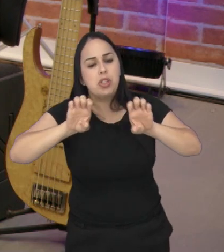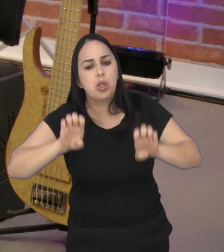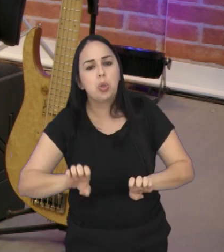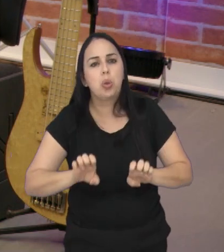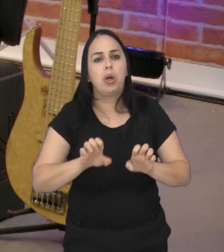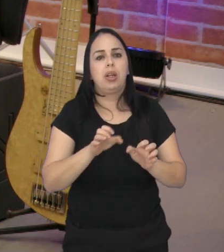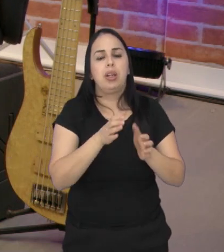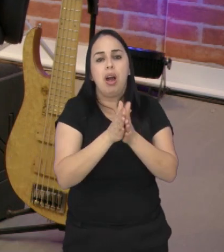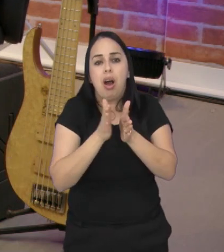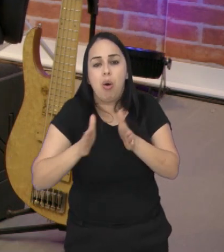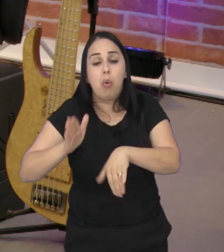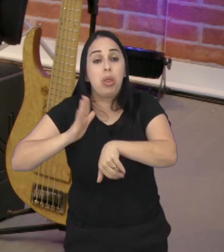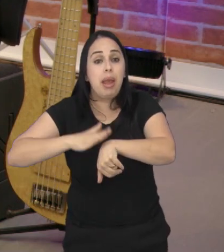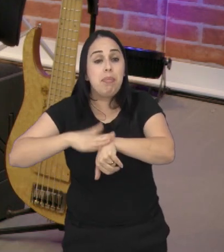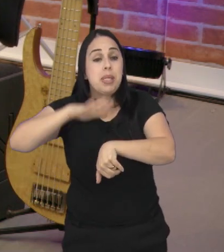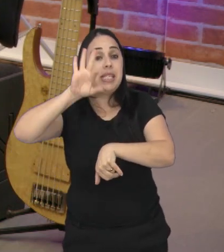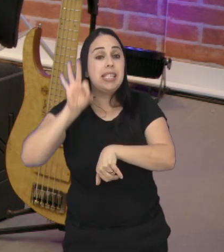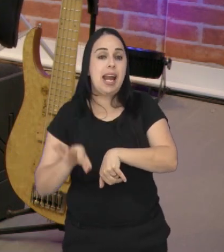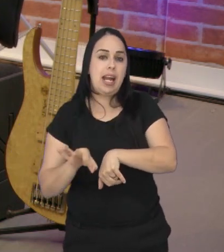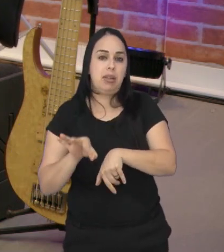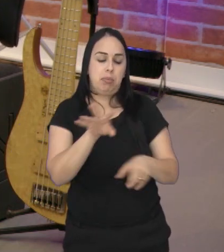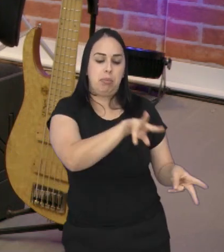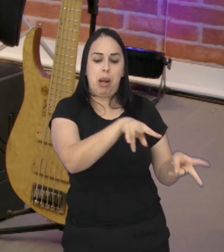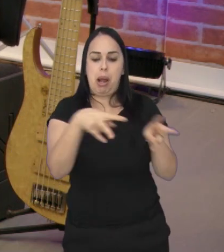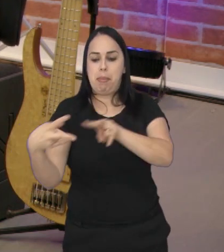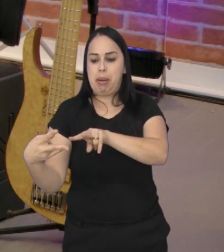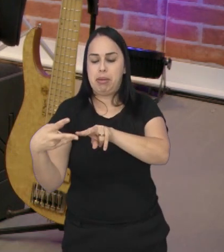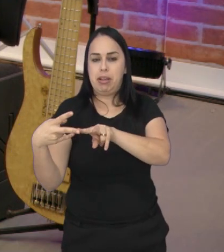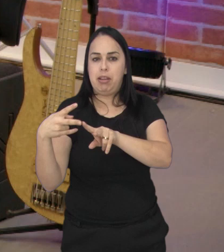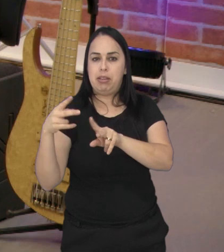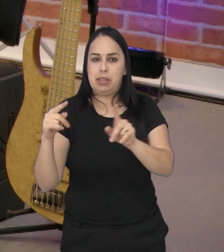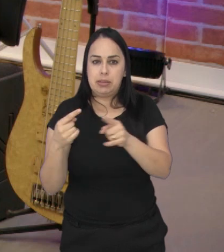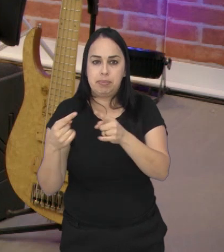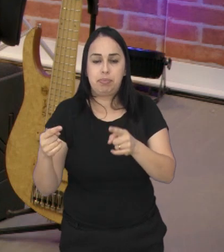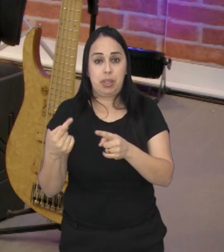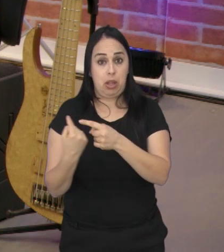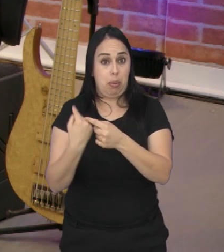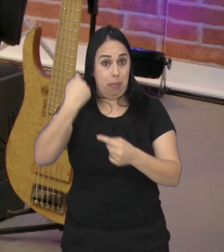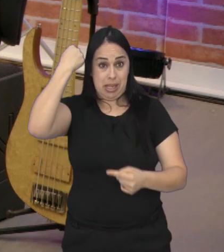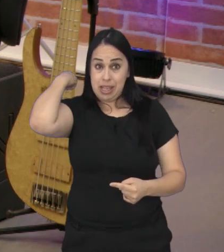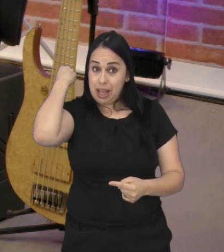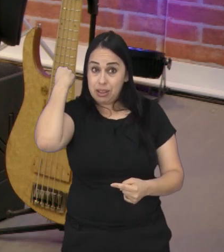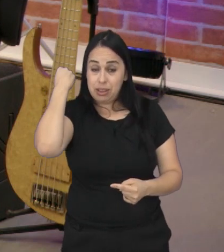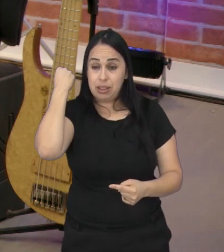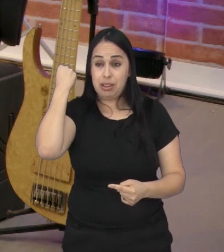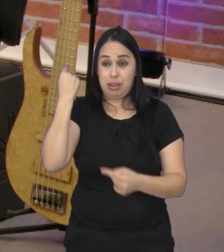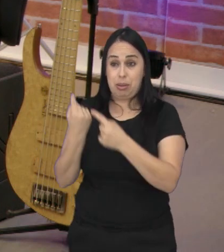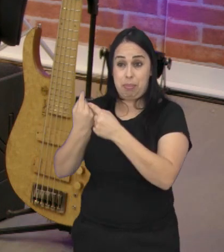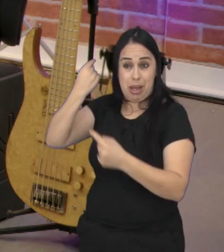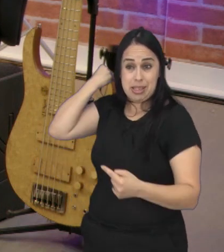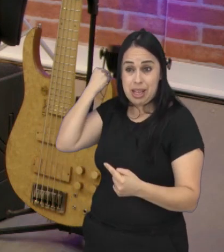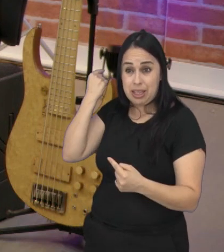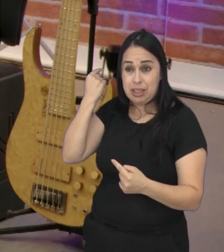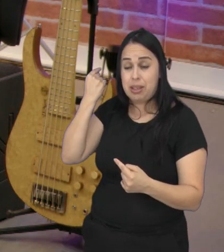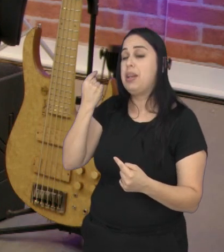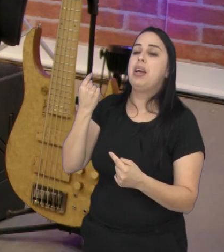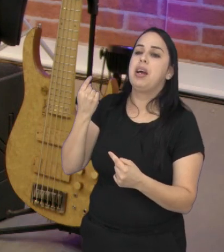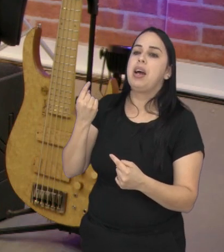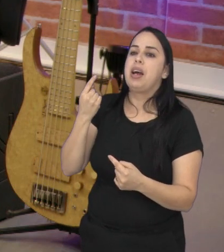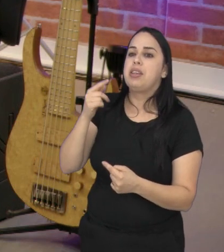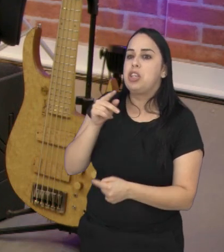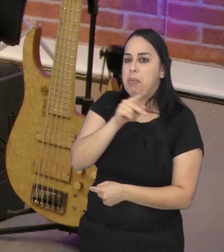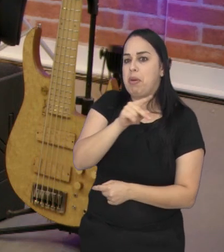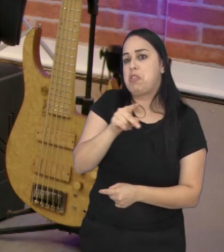cara, não faz isso, não é a hora. Né? E é uma coisa que muito lá atrás eu buscava e não tinha. Entende? Tipo assim,